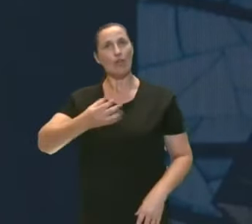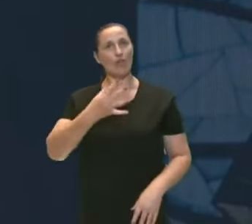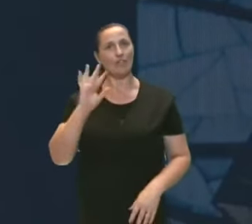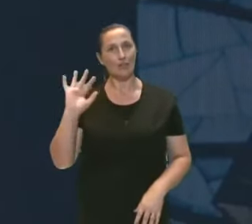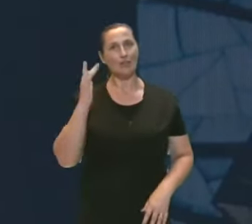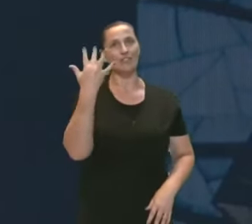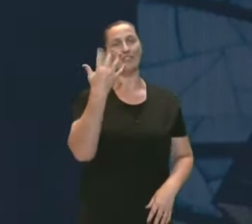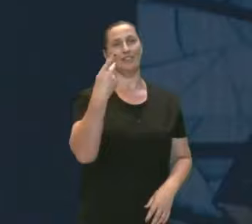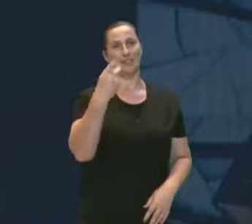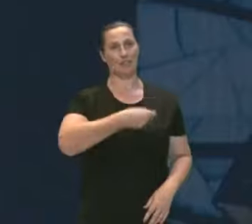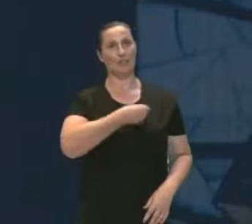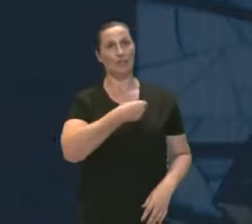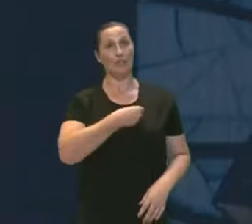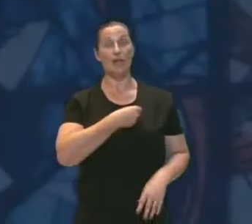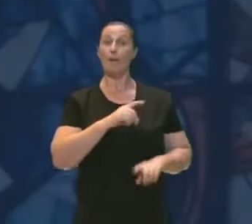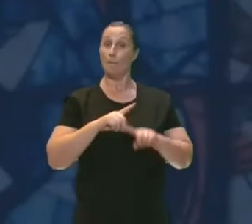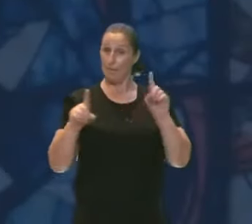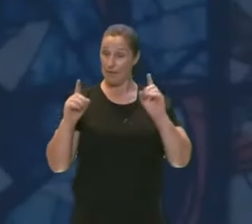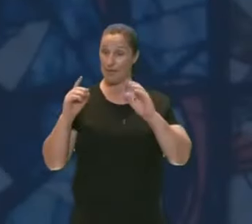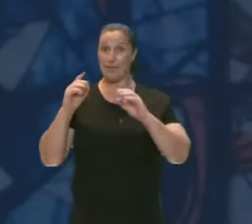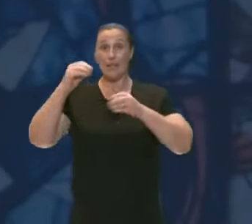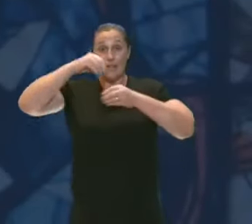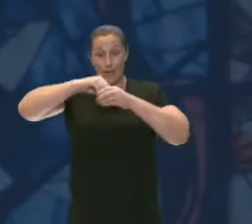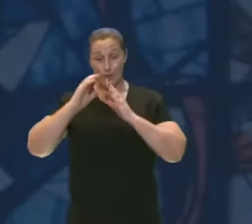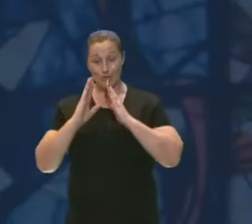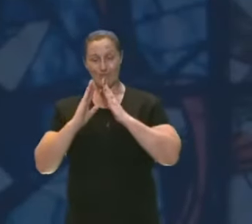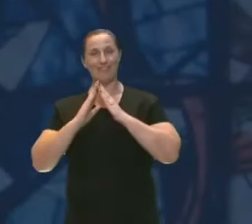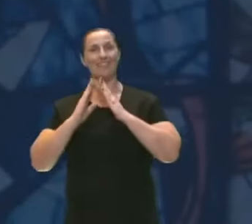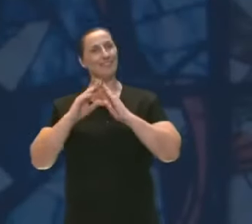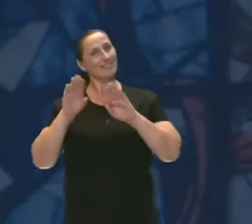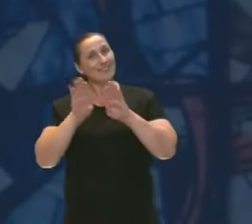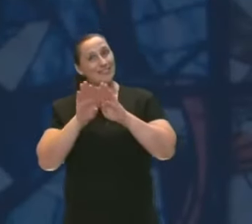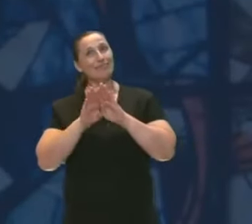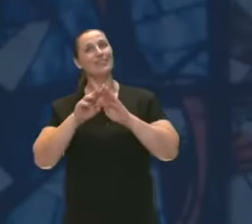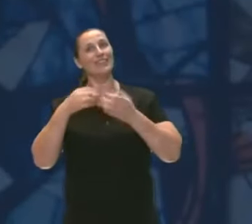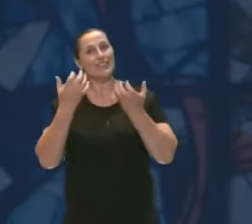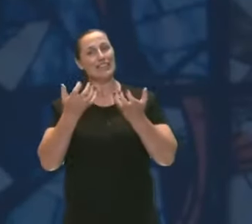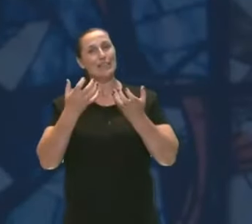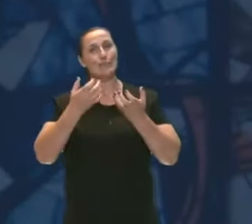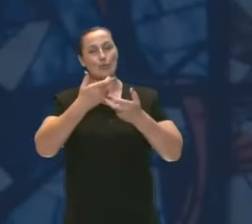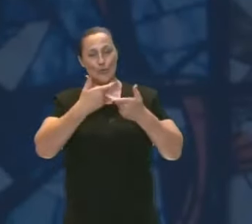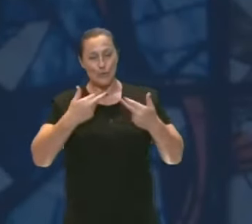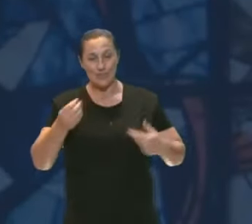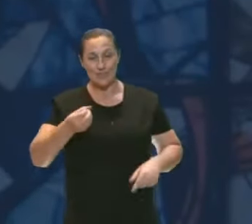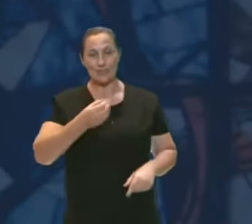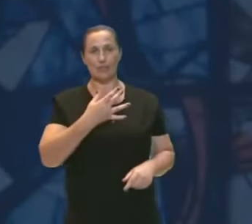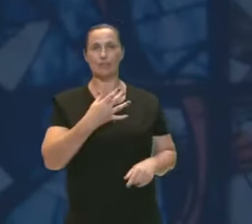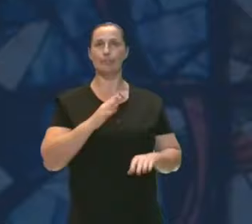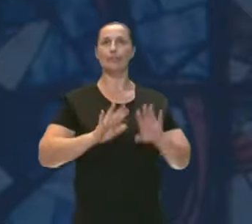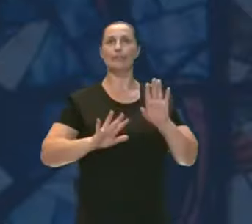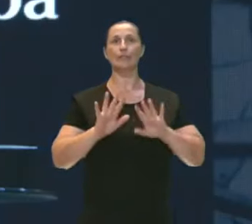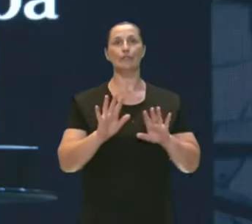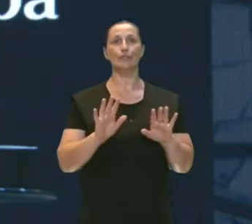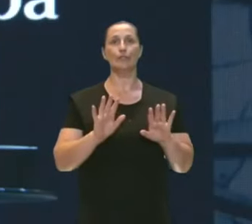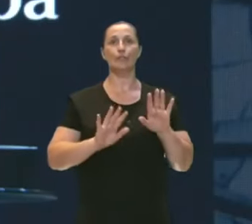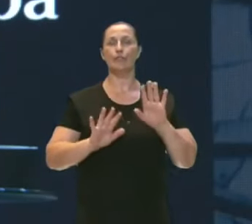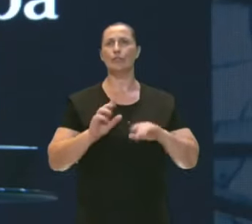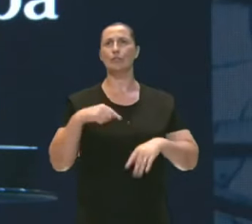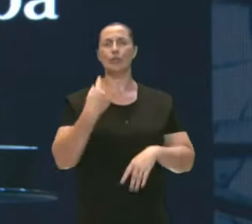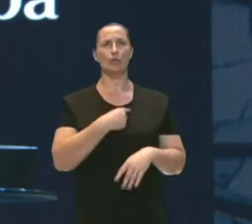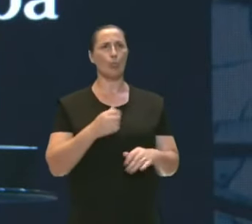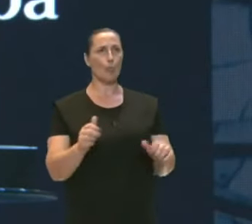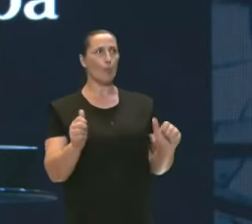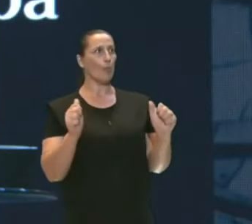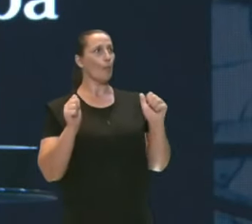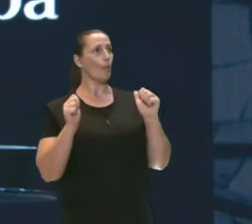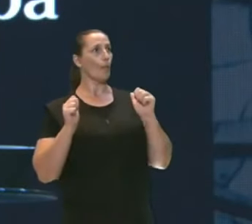coisas novas também na nossa casa. Mas é curioso, porque às vezes a gente não faz nada para que isso de